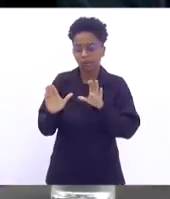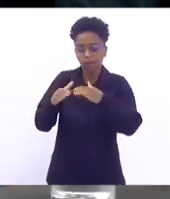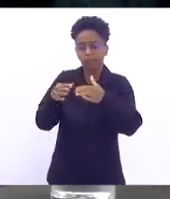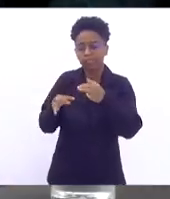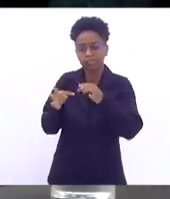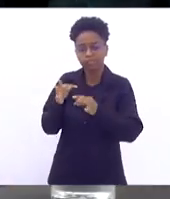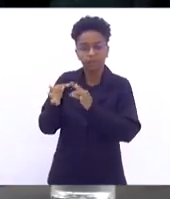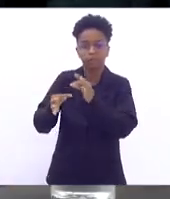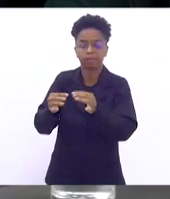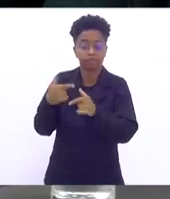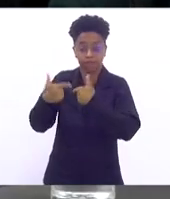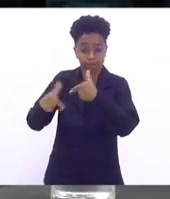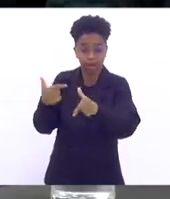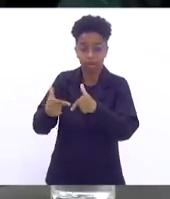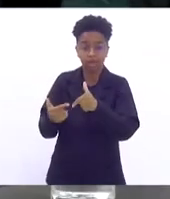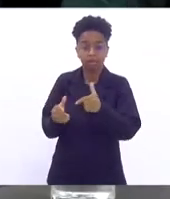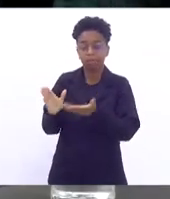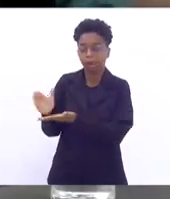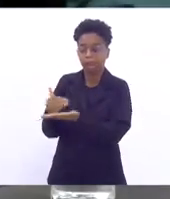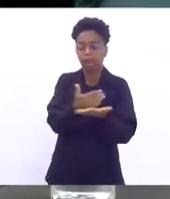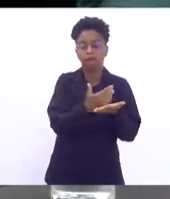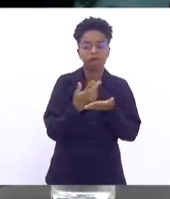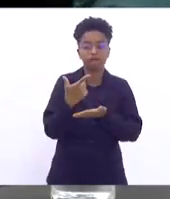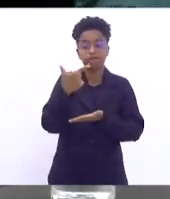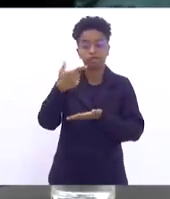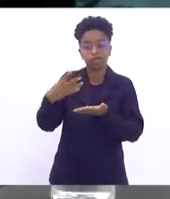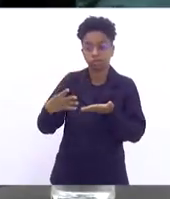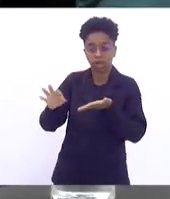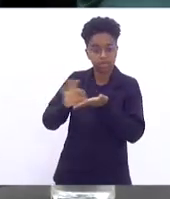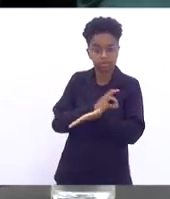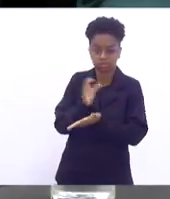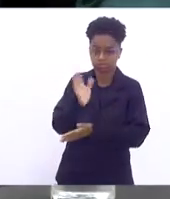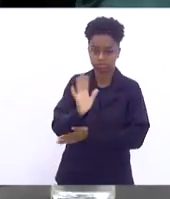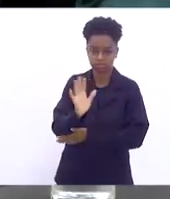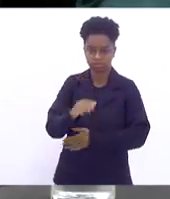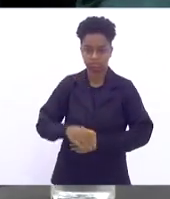assinaturas a gente faz isso faz emenda das constitucionais